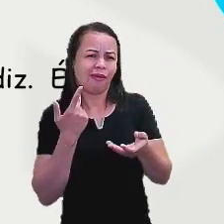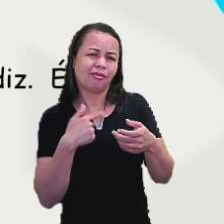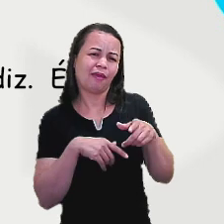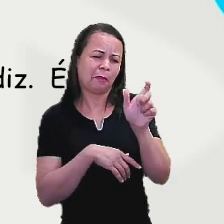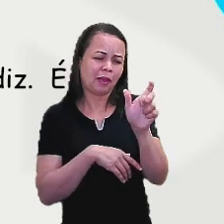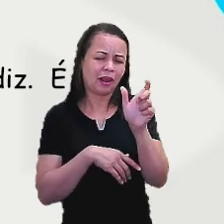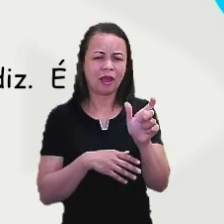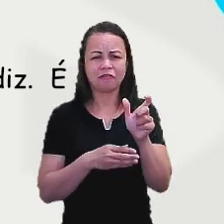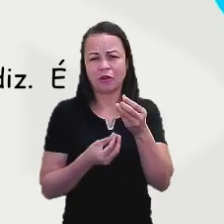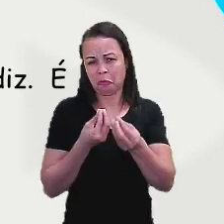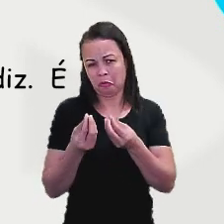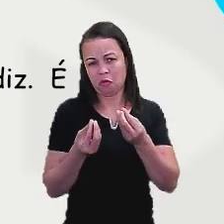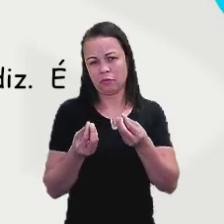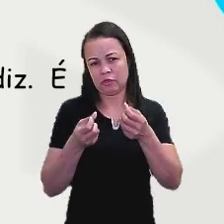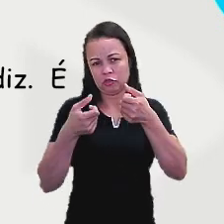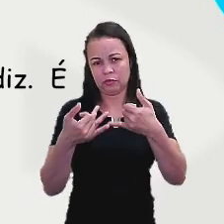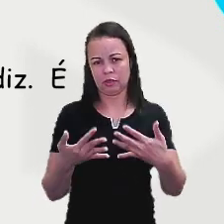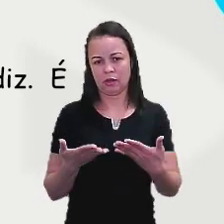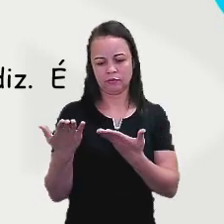como o autor diz.